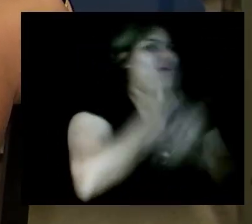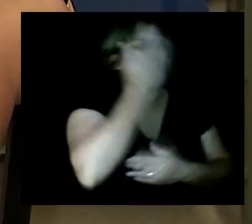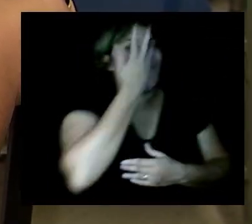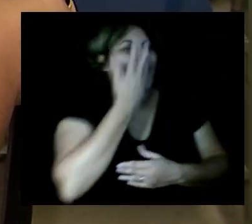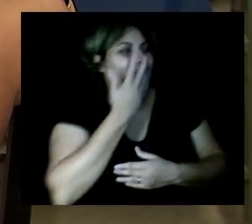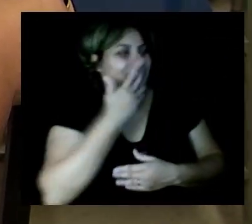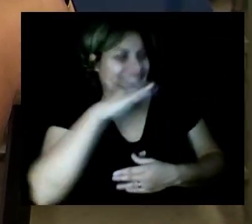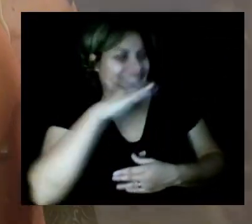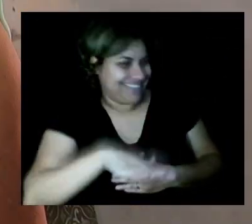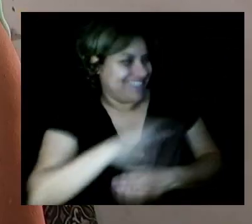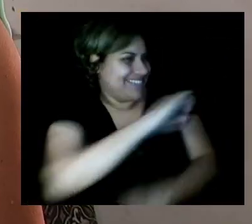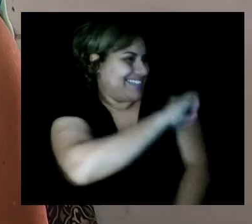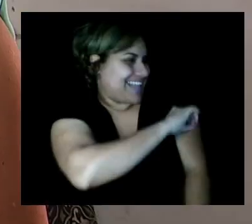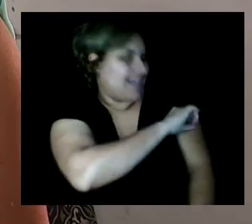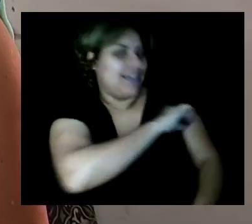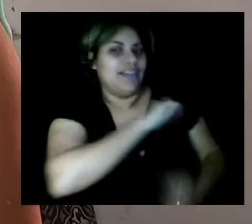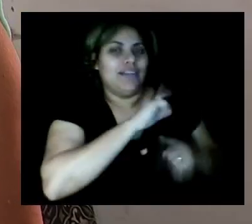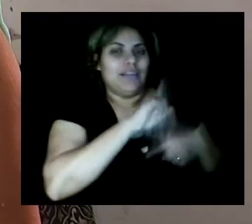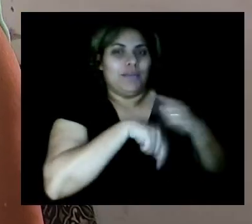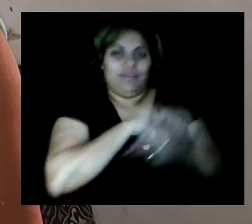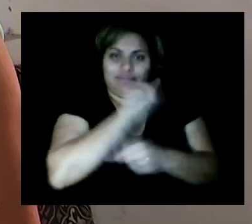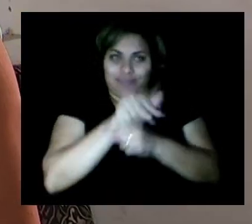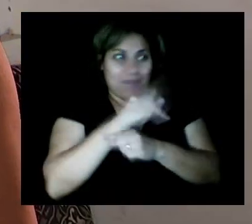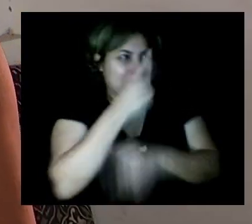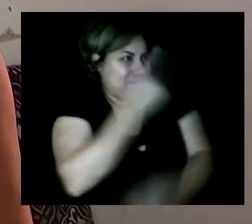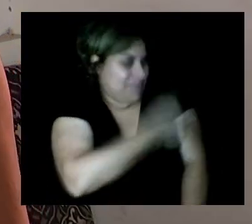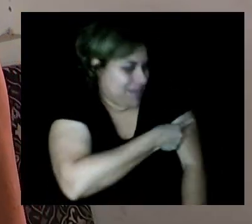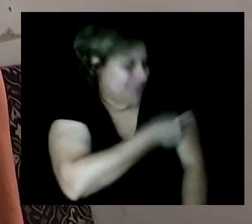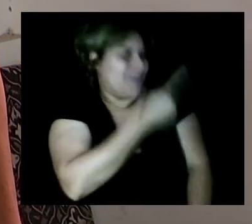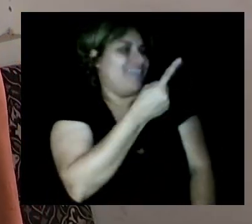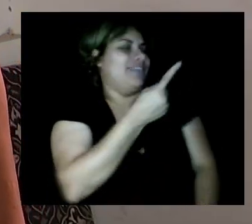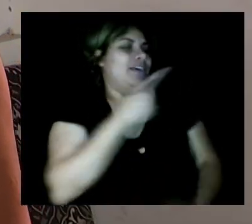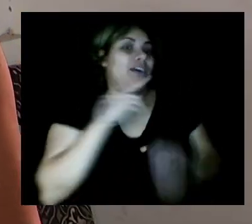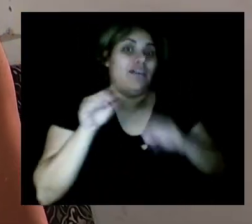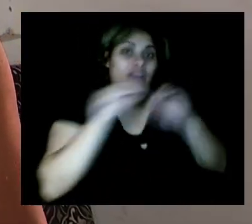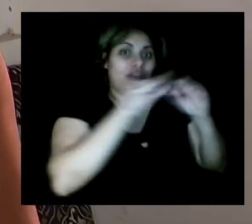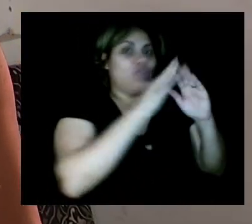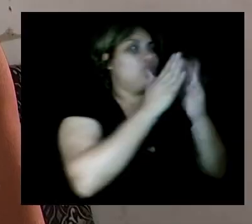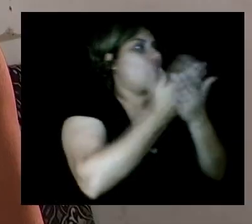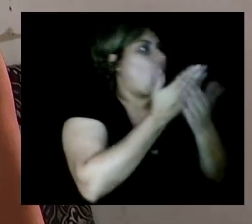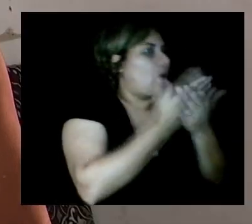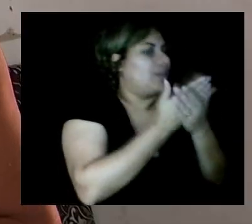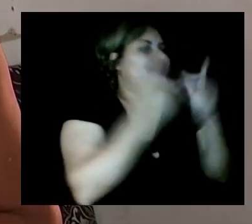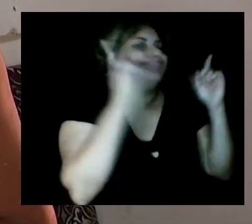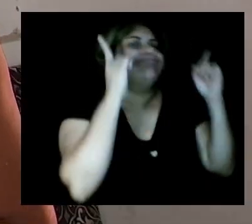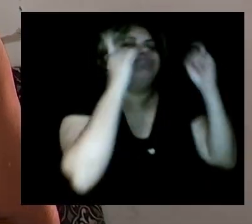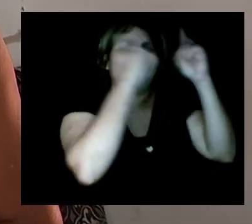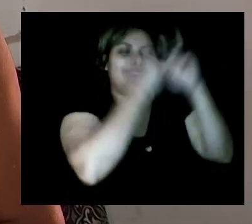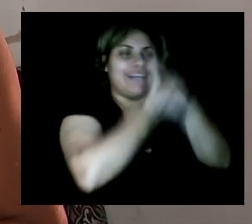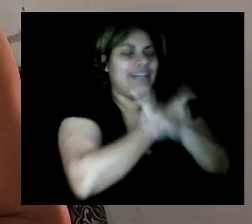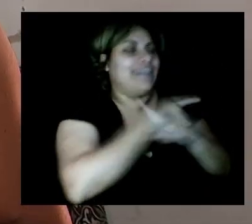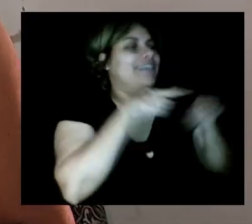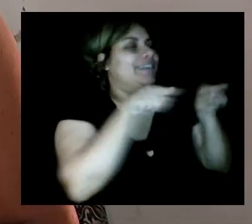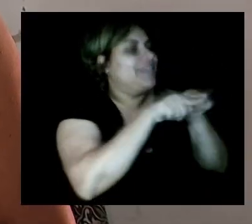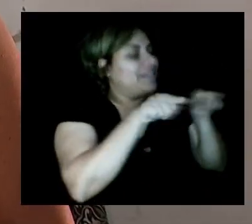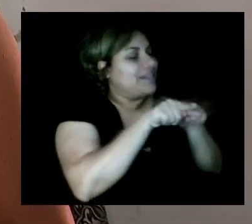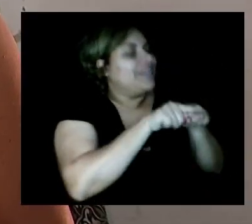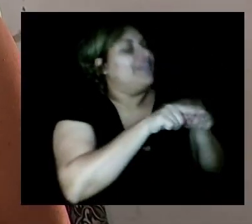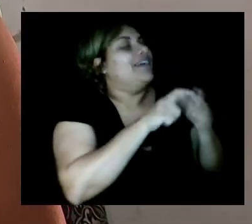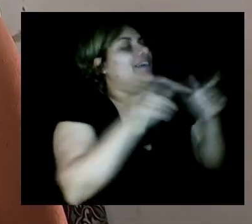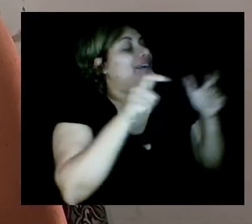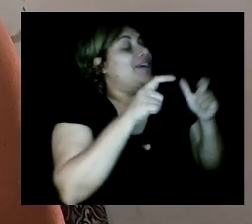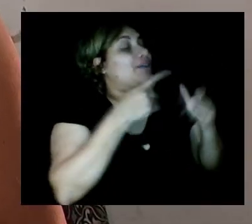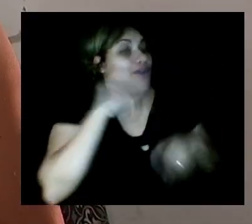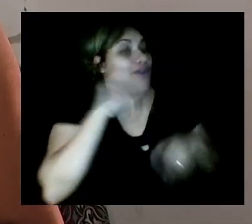ano escolar, né? Que quando vai para a escola é bem mais difícil para a criança autista, e graças a Deus a gente teve a ADACAMP para estar essa parceria